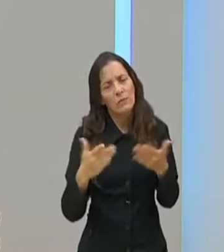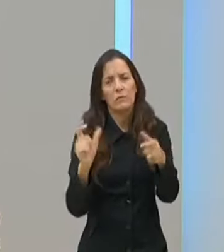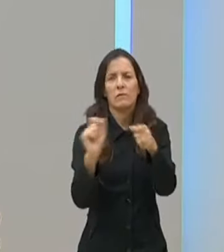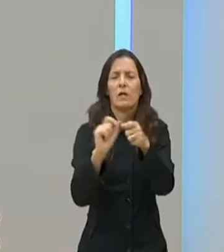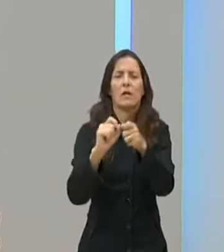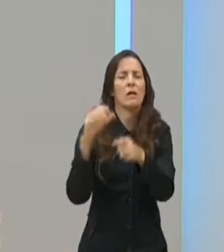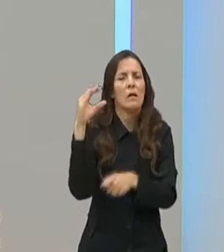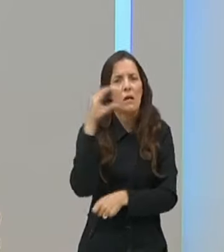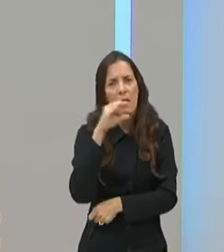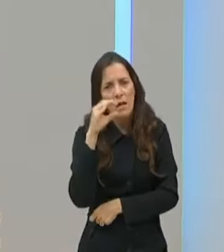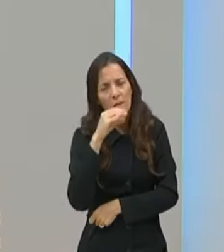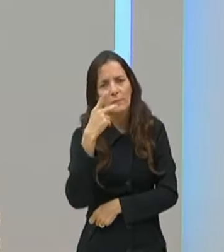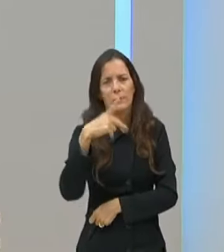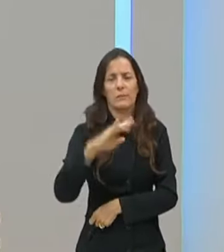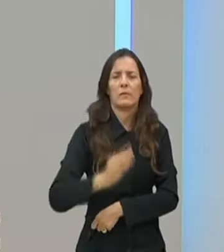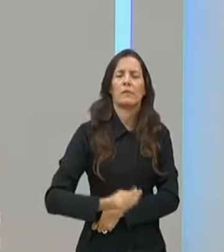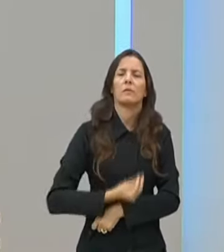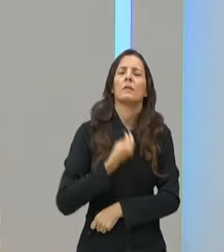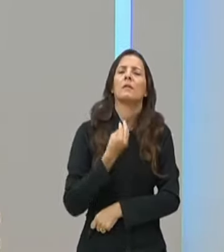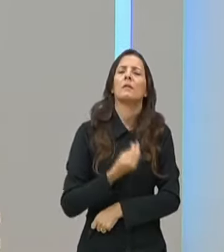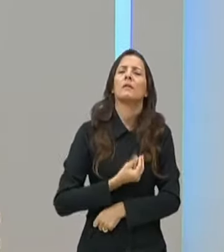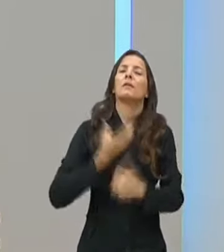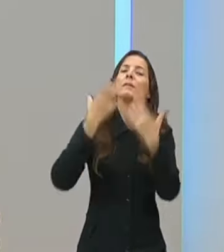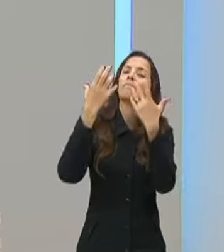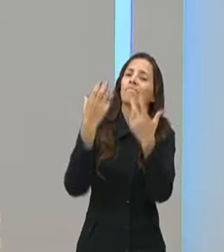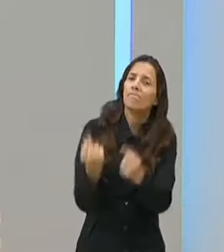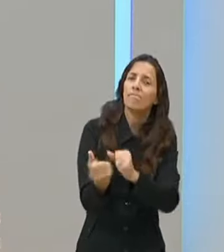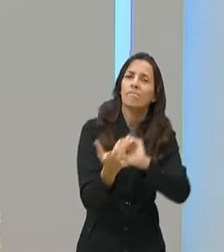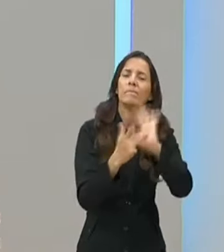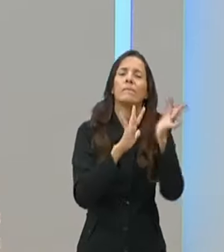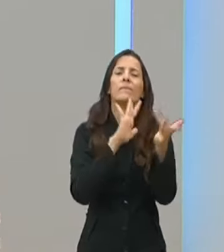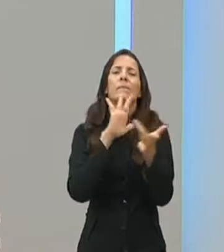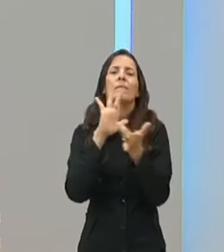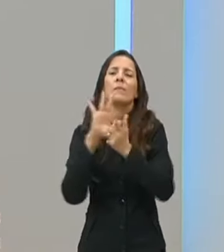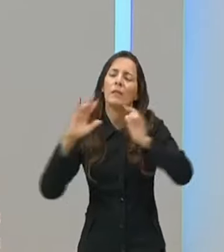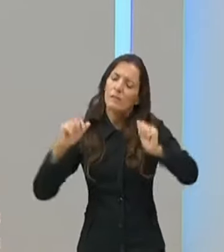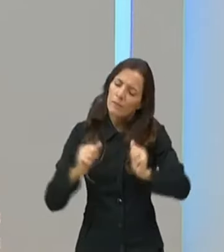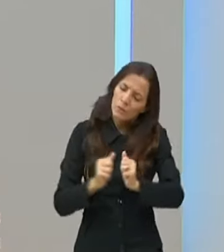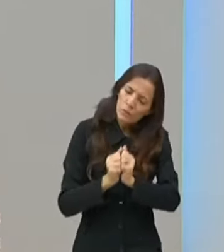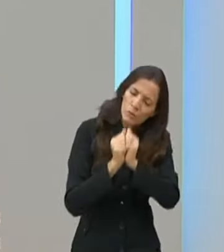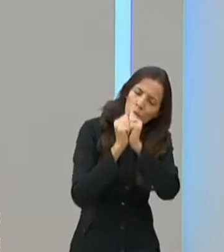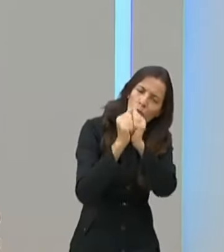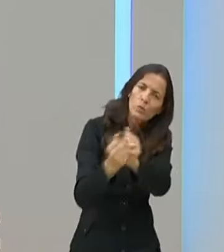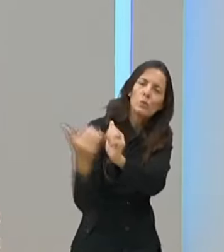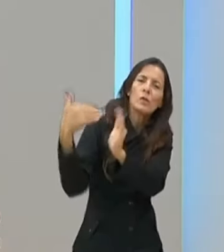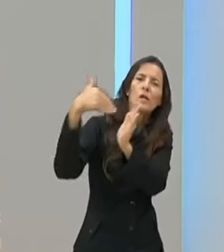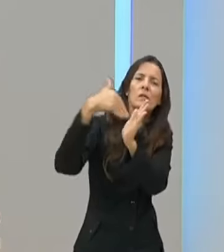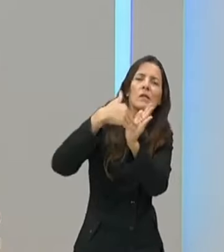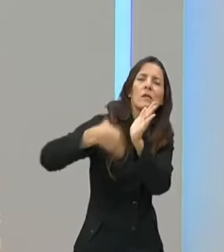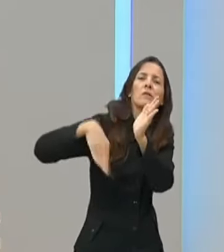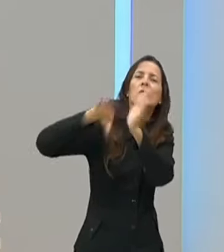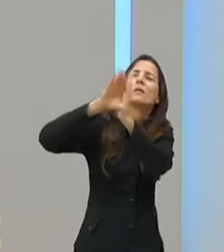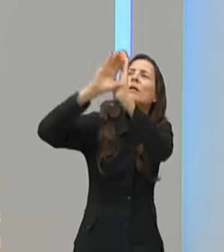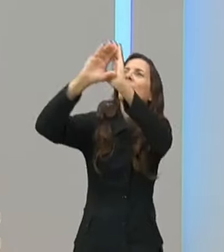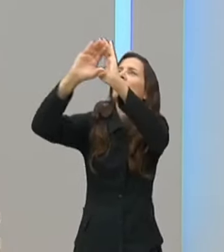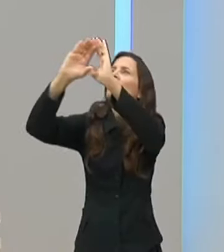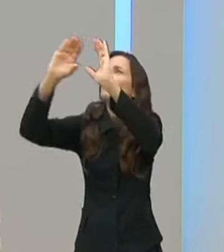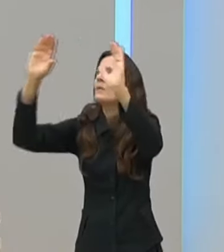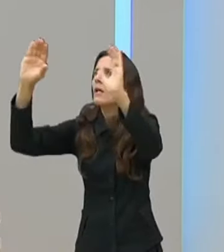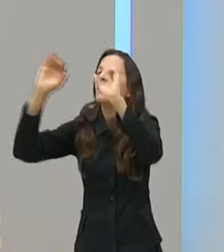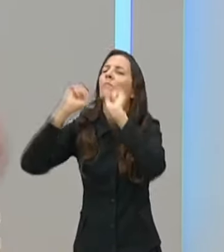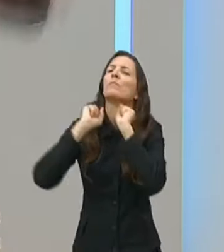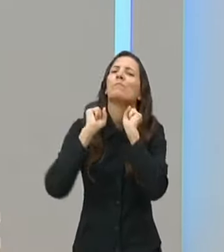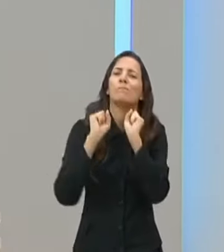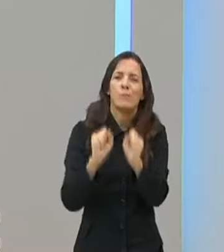esta noite e tome a cruz e caminhe com ela até o fim. E um dia